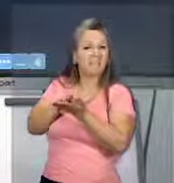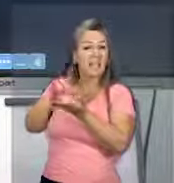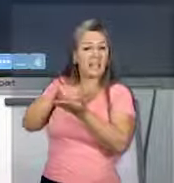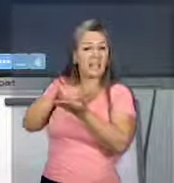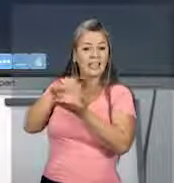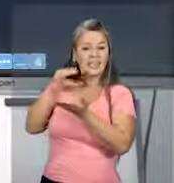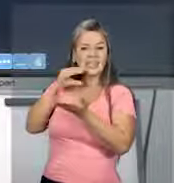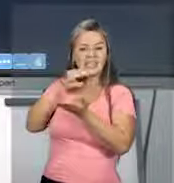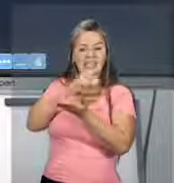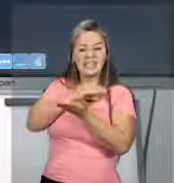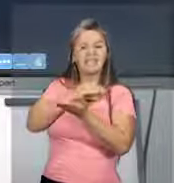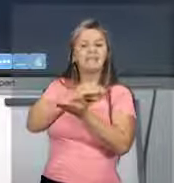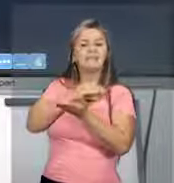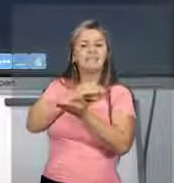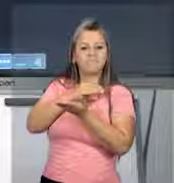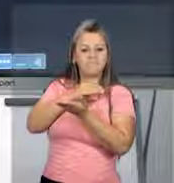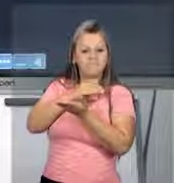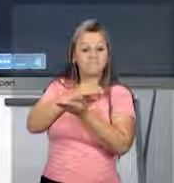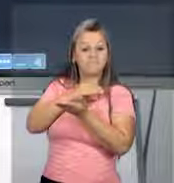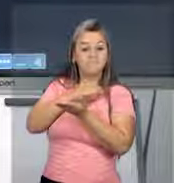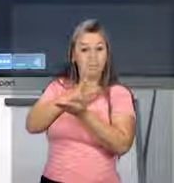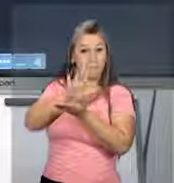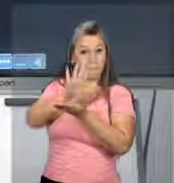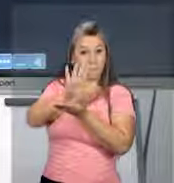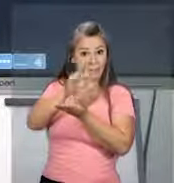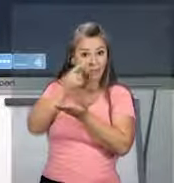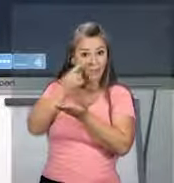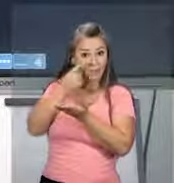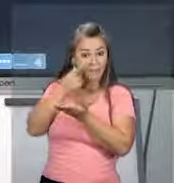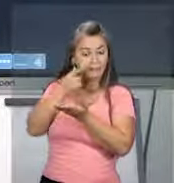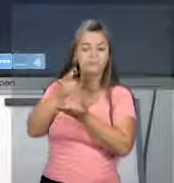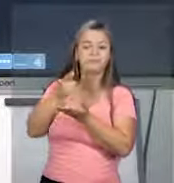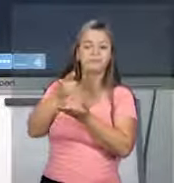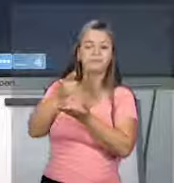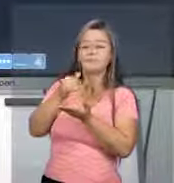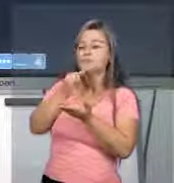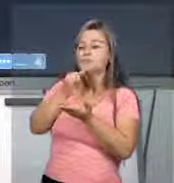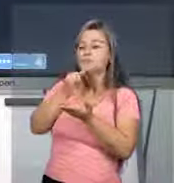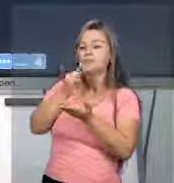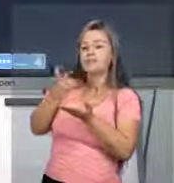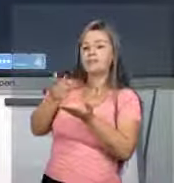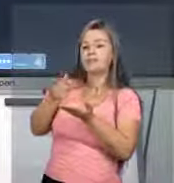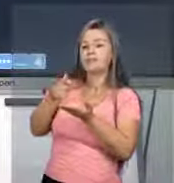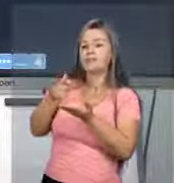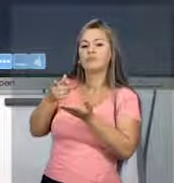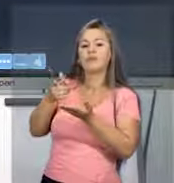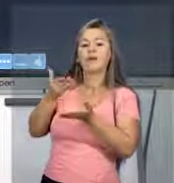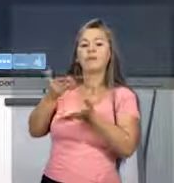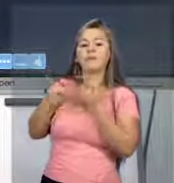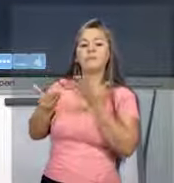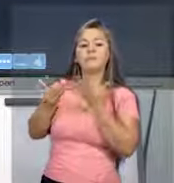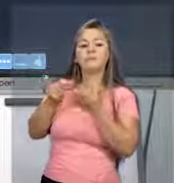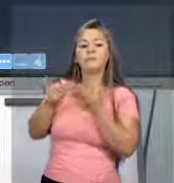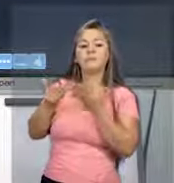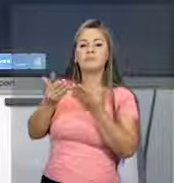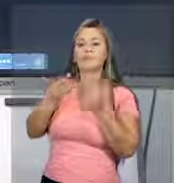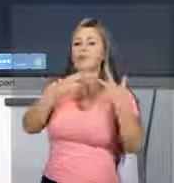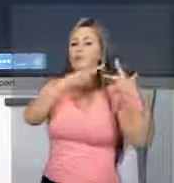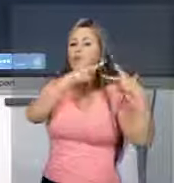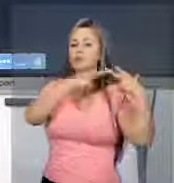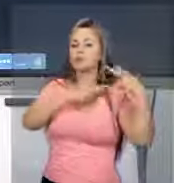o aquecimento. Porém, o aquecimento, na grande maioria das vezes, vai ser perda de energia, vai ser